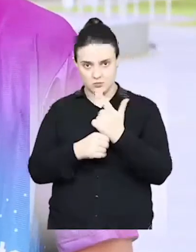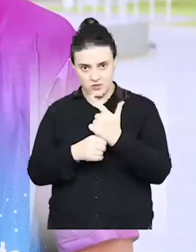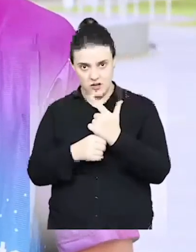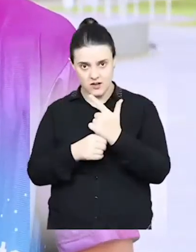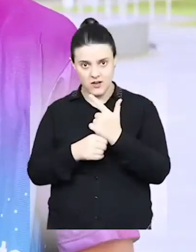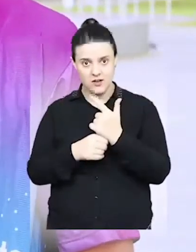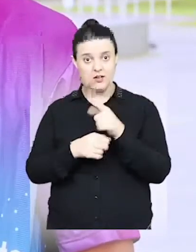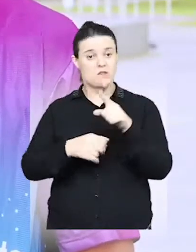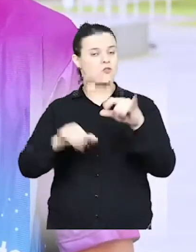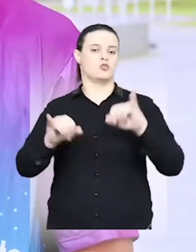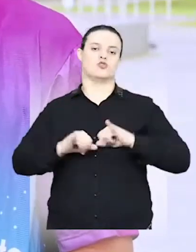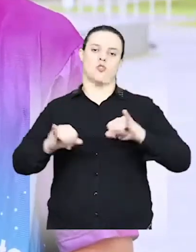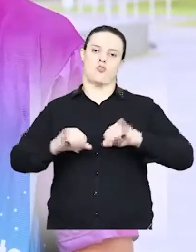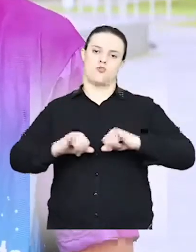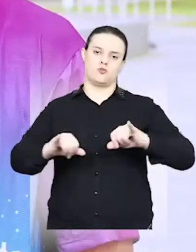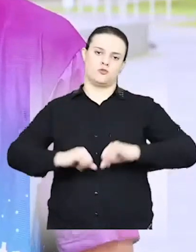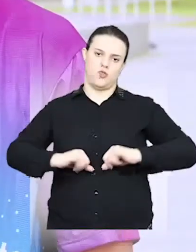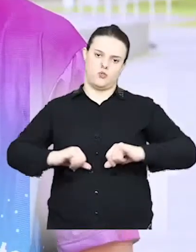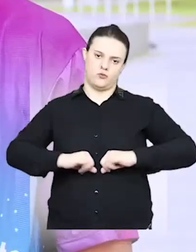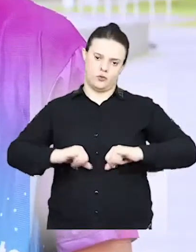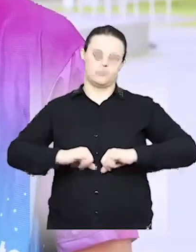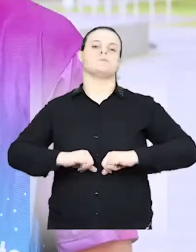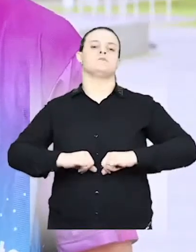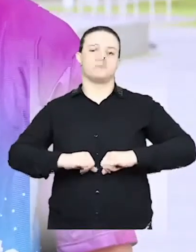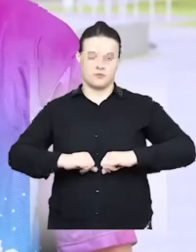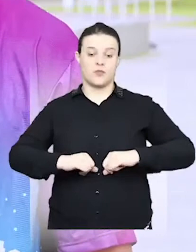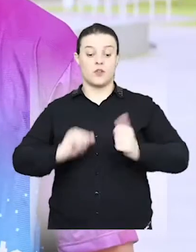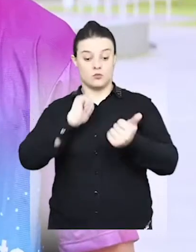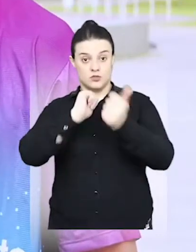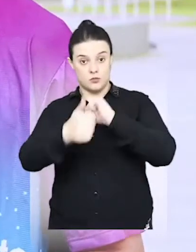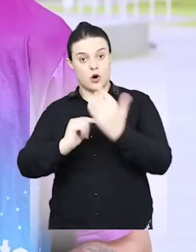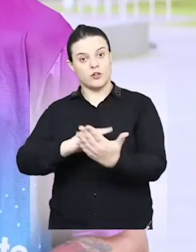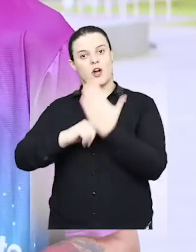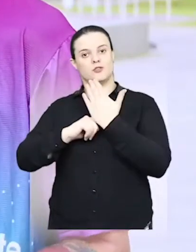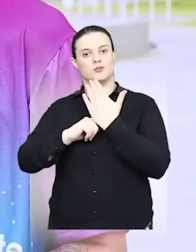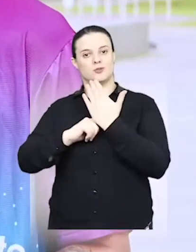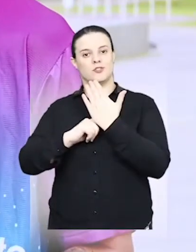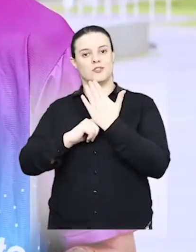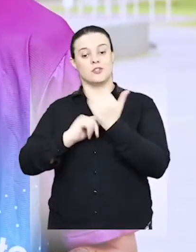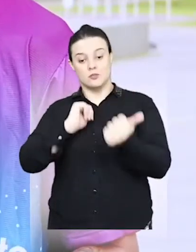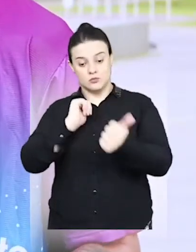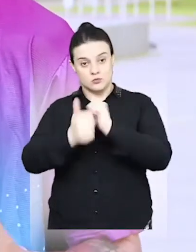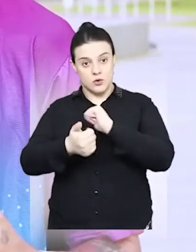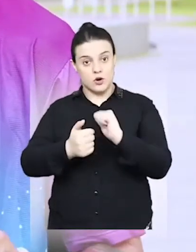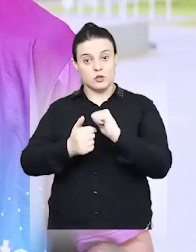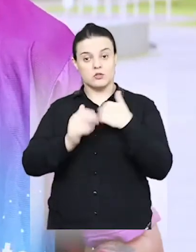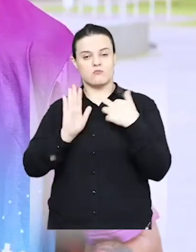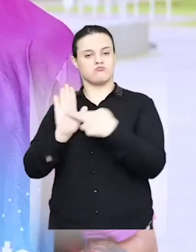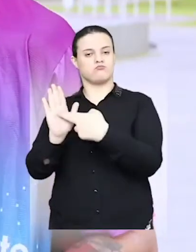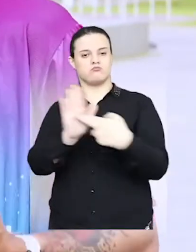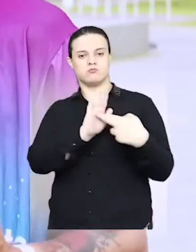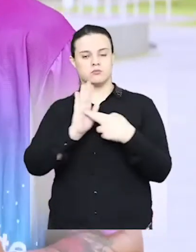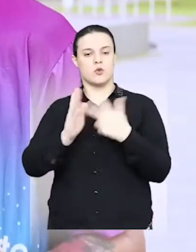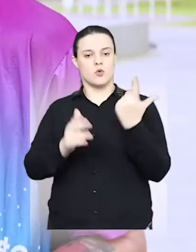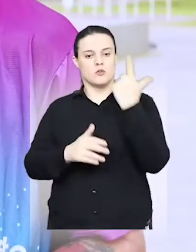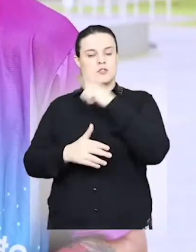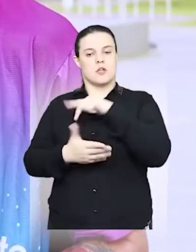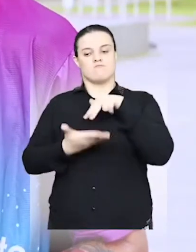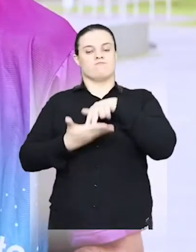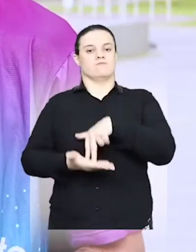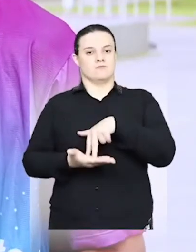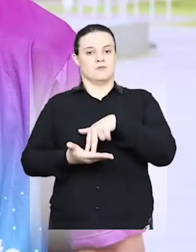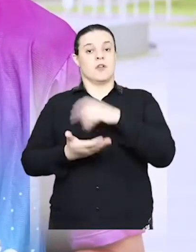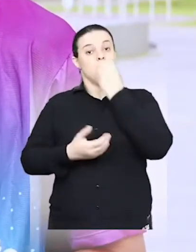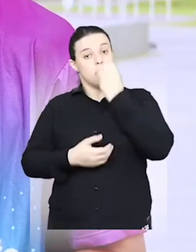você, você sofre muito. Então o esporte te dá essa bagagem, o esporte te dá uma representatividade